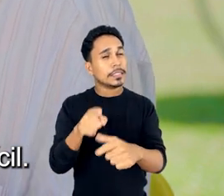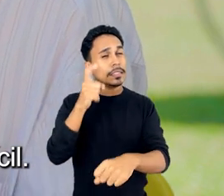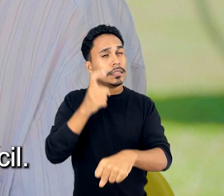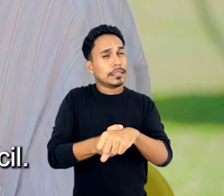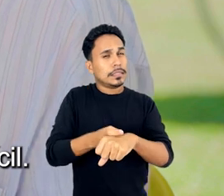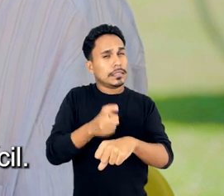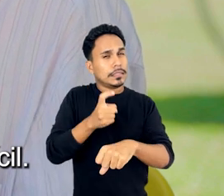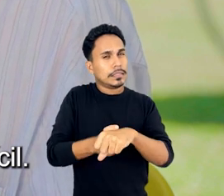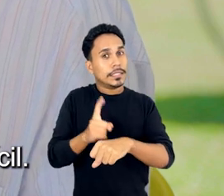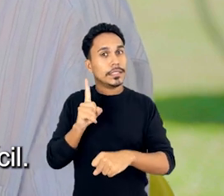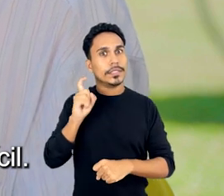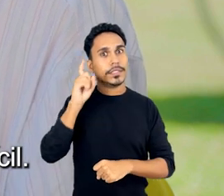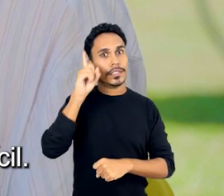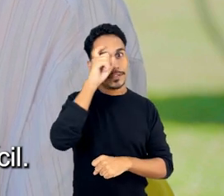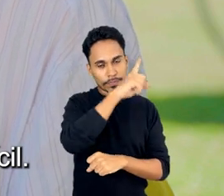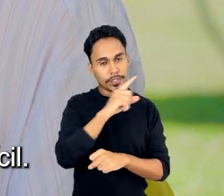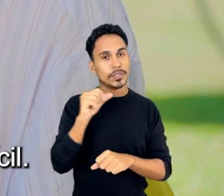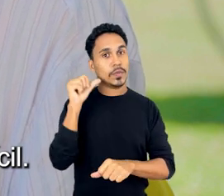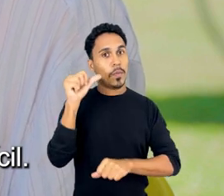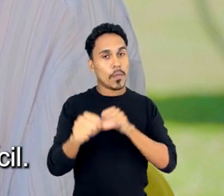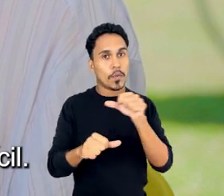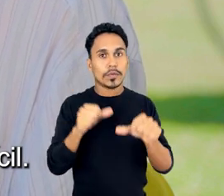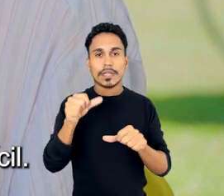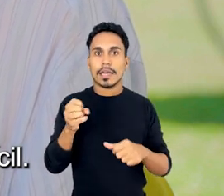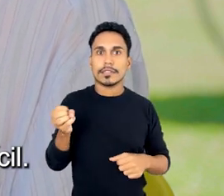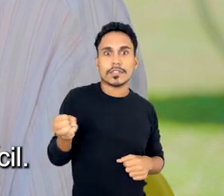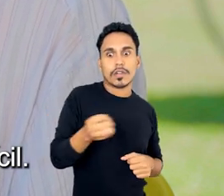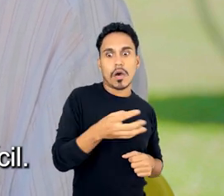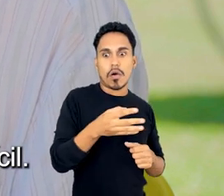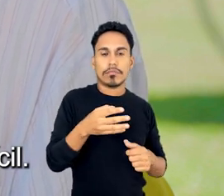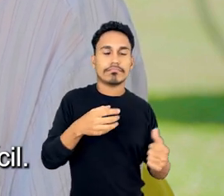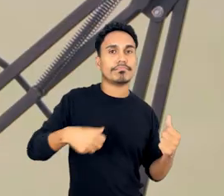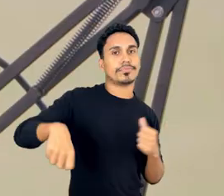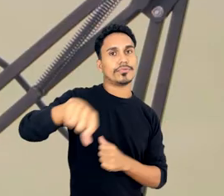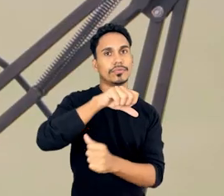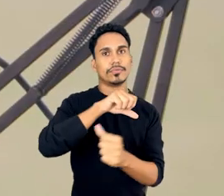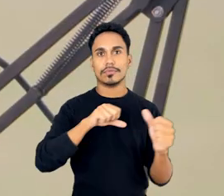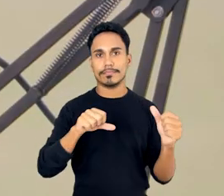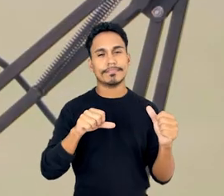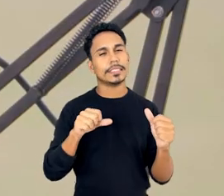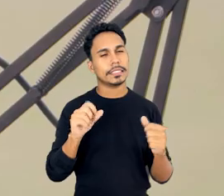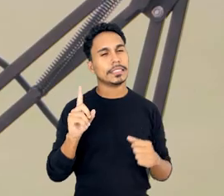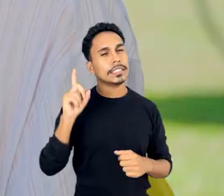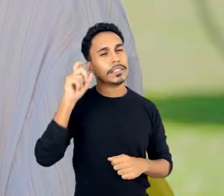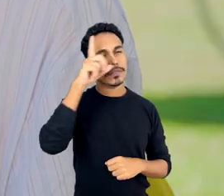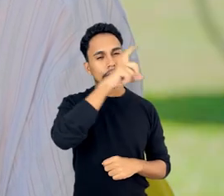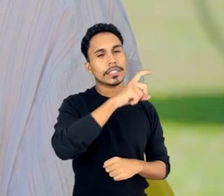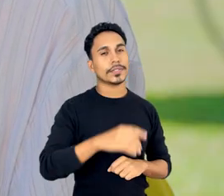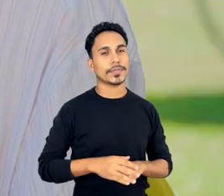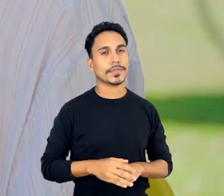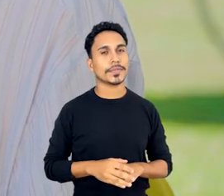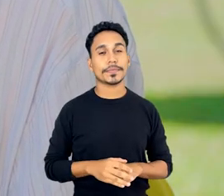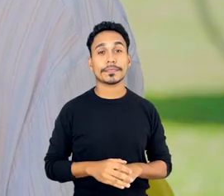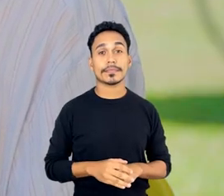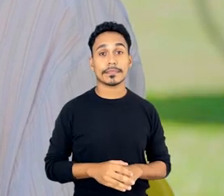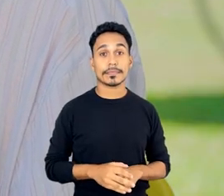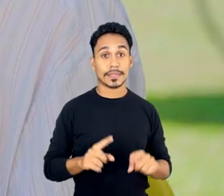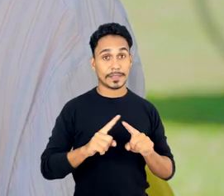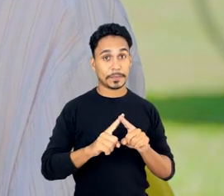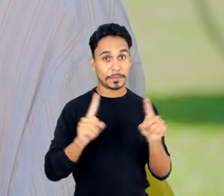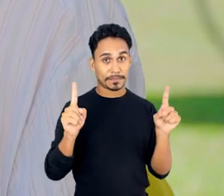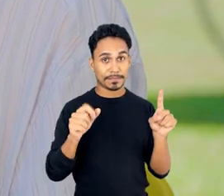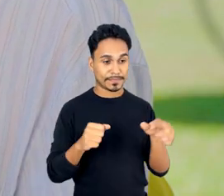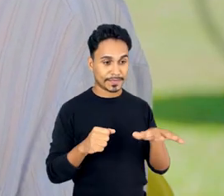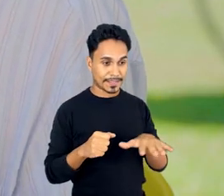acho que a mudança ali é um mais eh difícil ah eh eu acho que essa parte